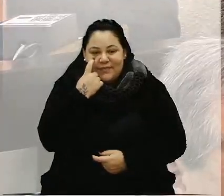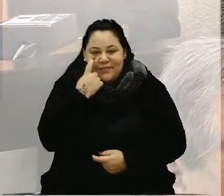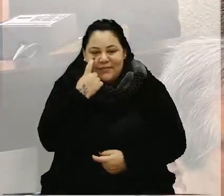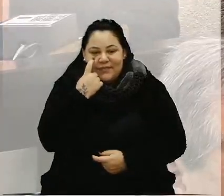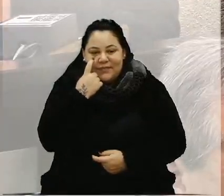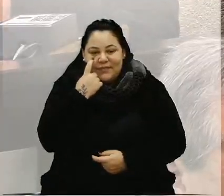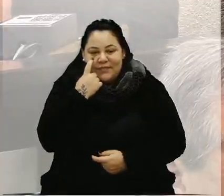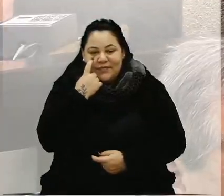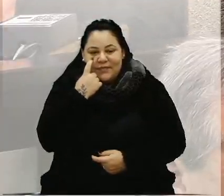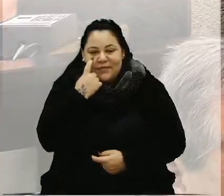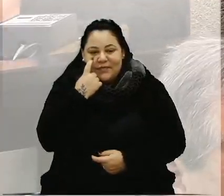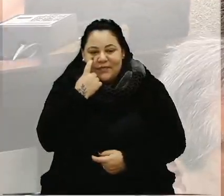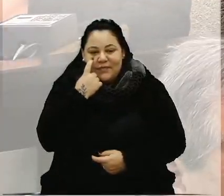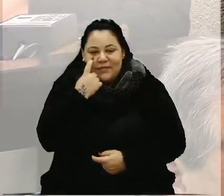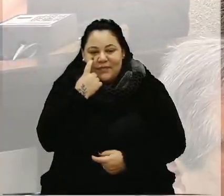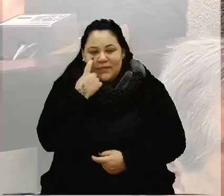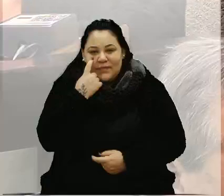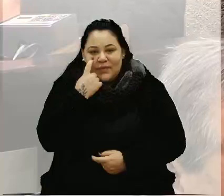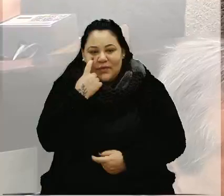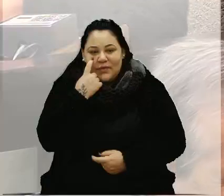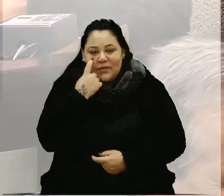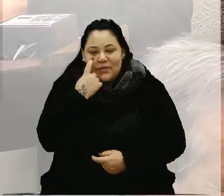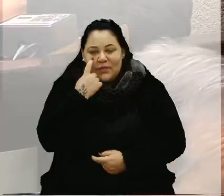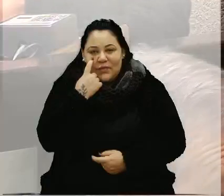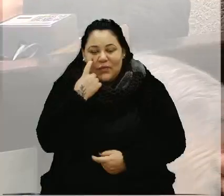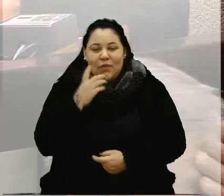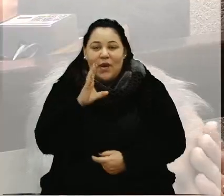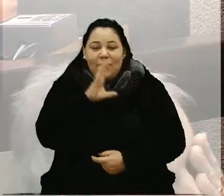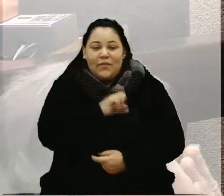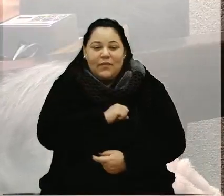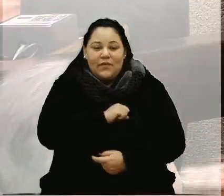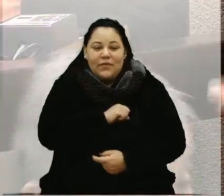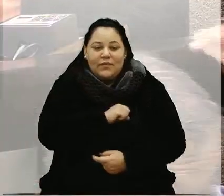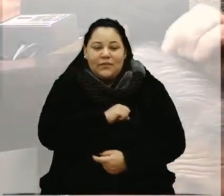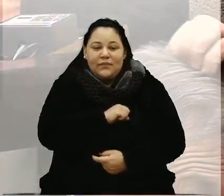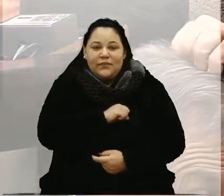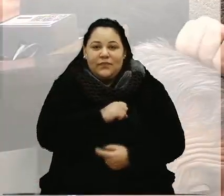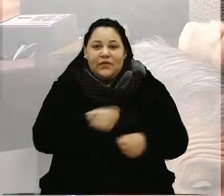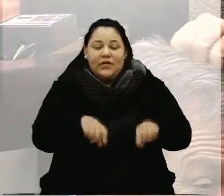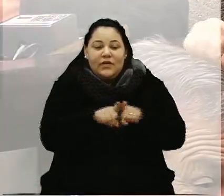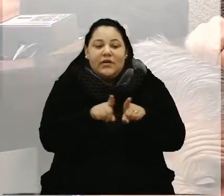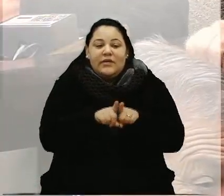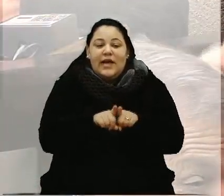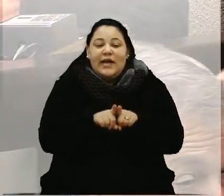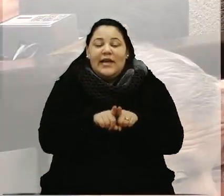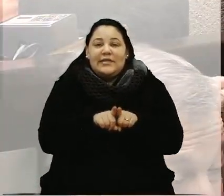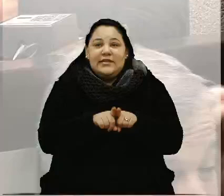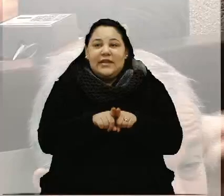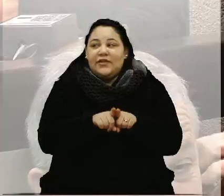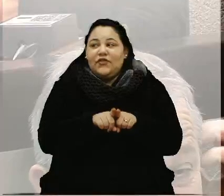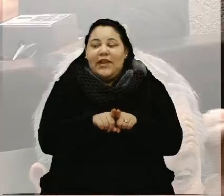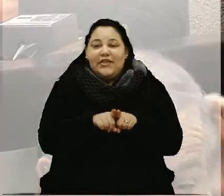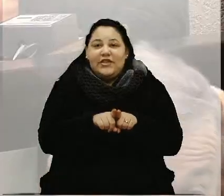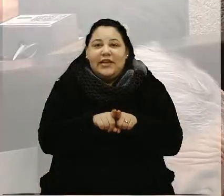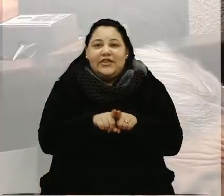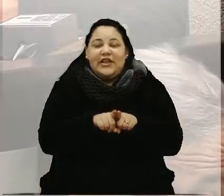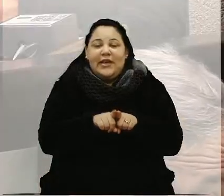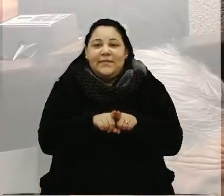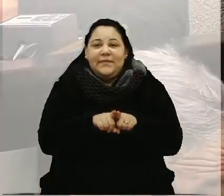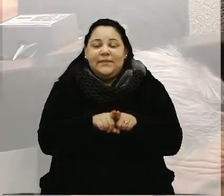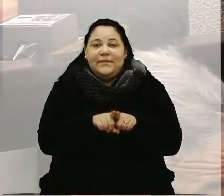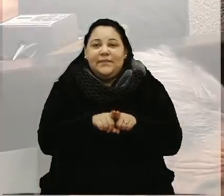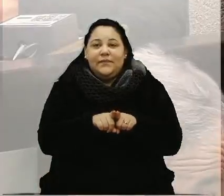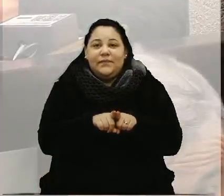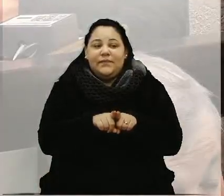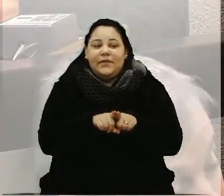pelo que faz. Não é uma obrigação, é uma satisfação. É o sentimento de estar fazendo a diferença e podendo mudar a vida de